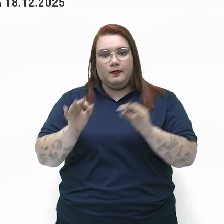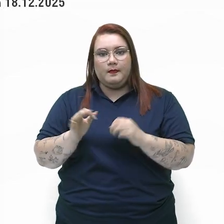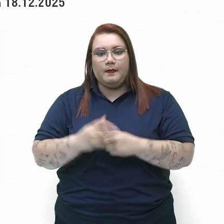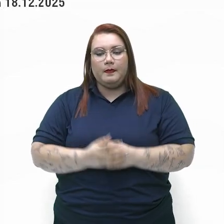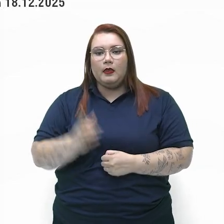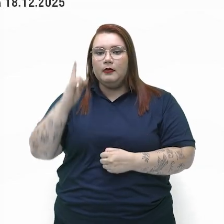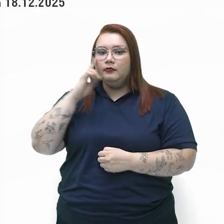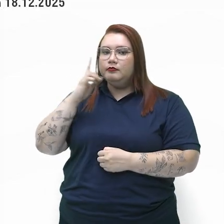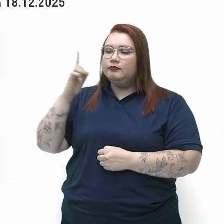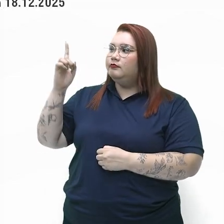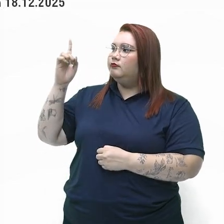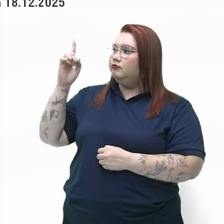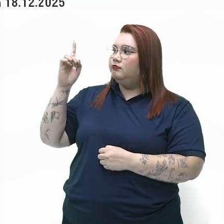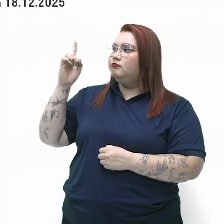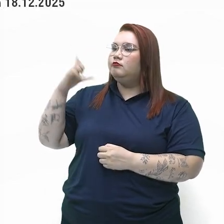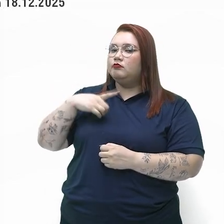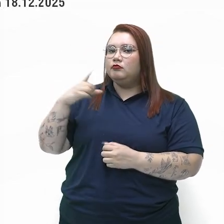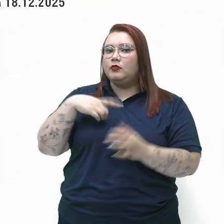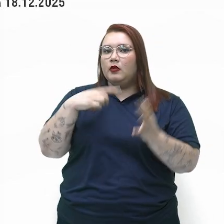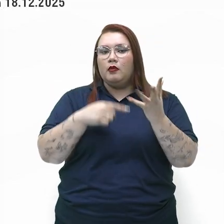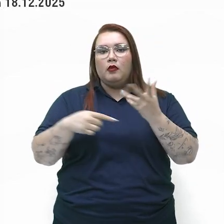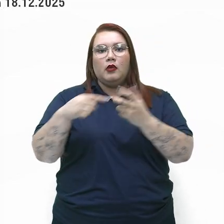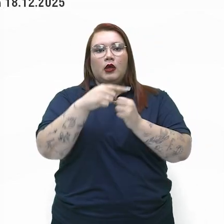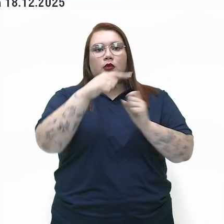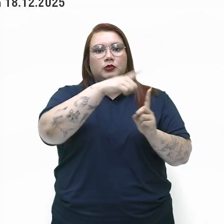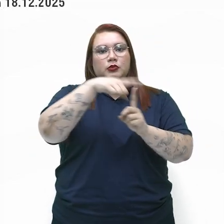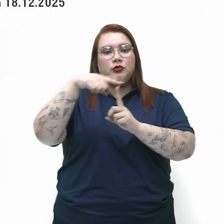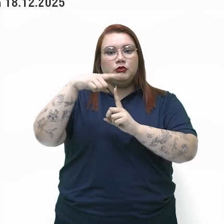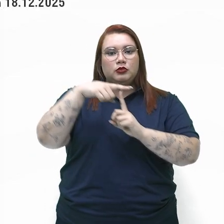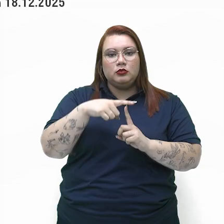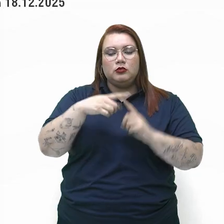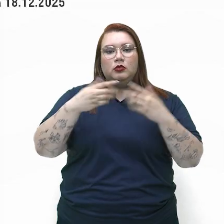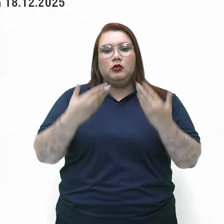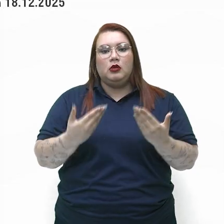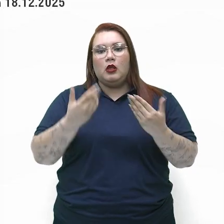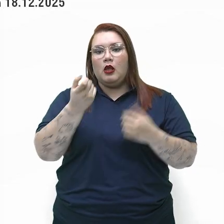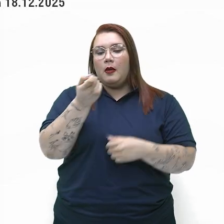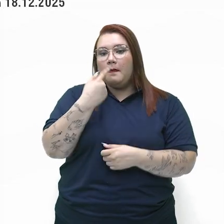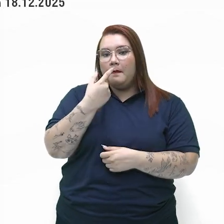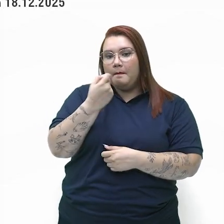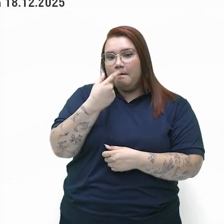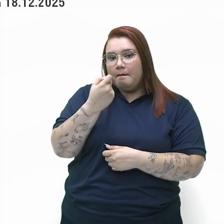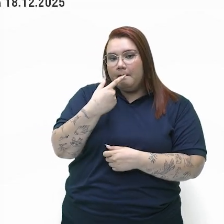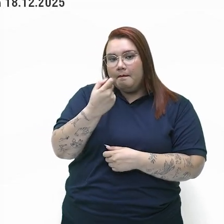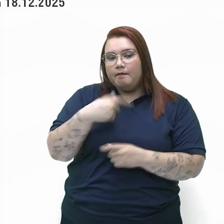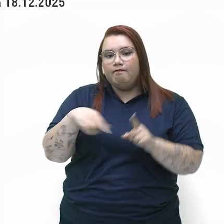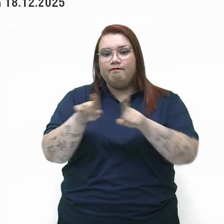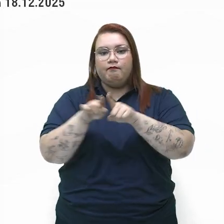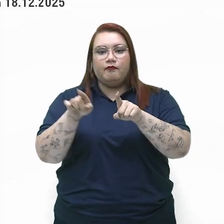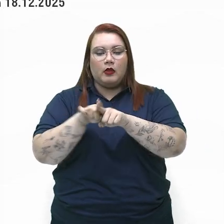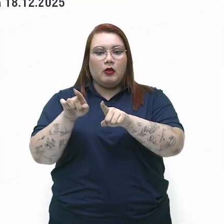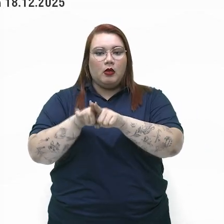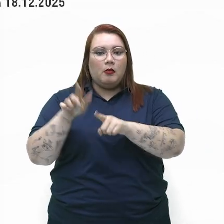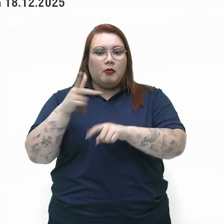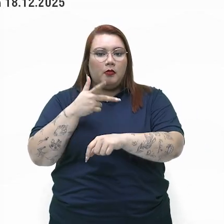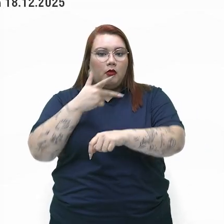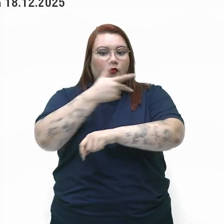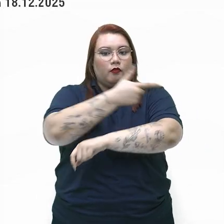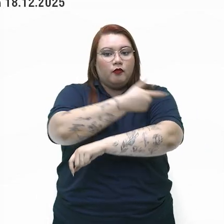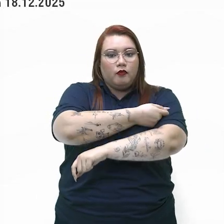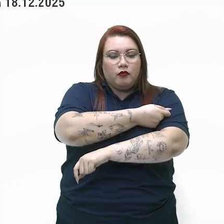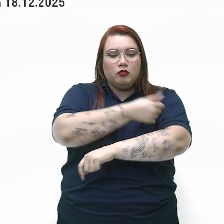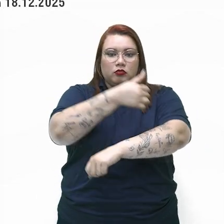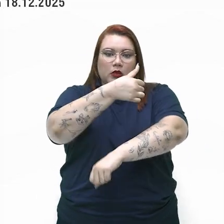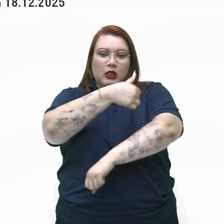como a gente está vendo aí na imagem, né, como as pílulas, e outras opções como os anticoncepcionais hormonais